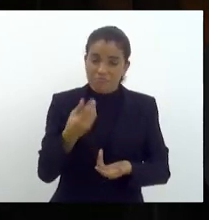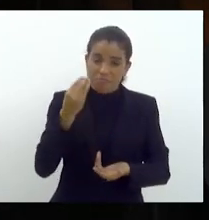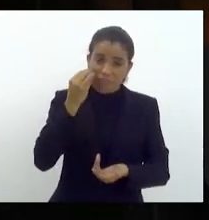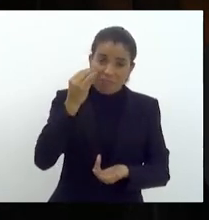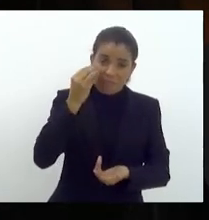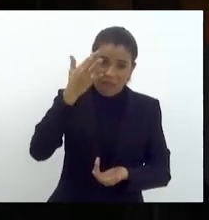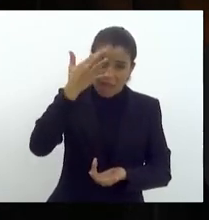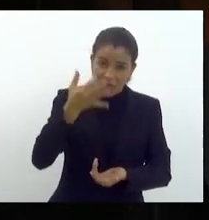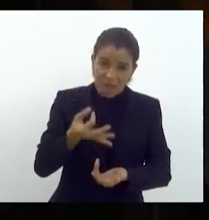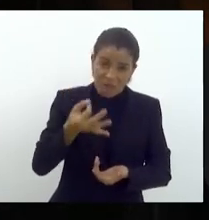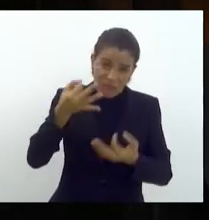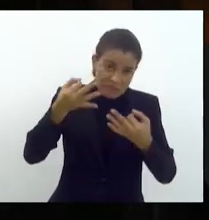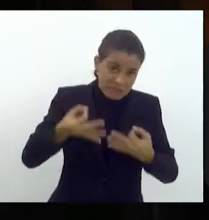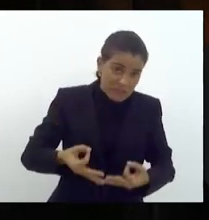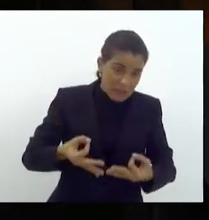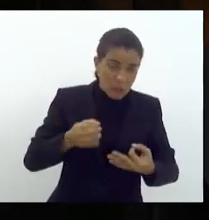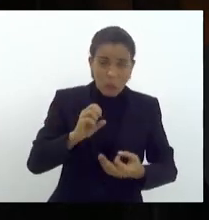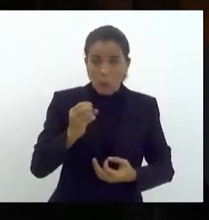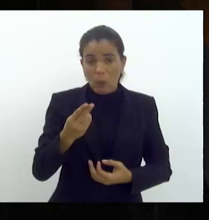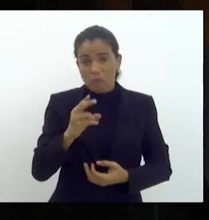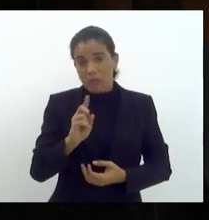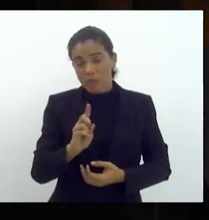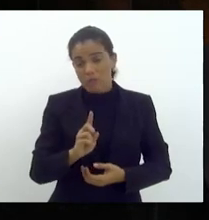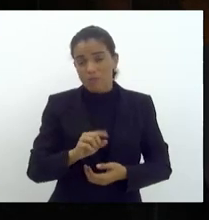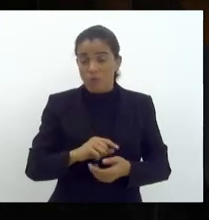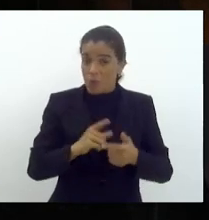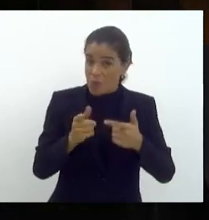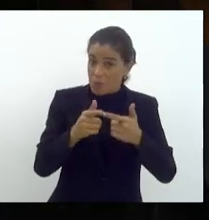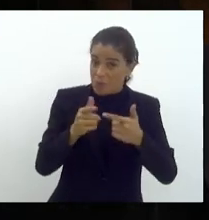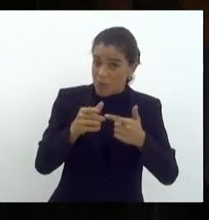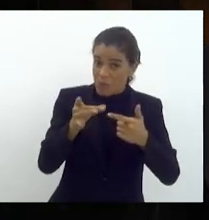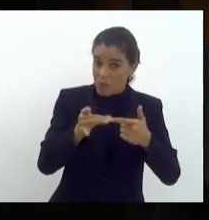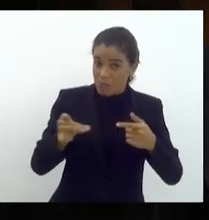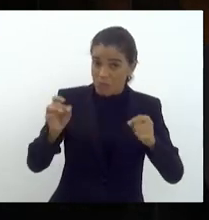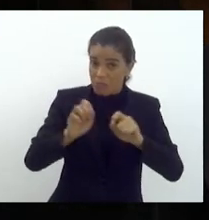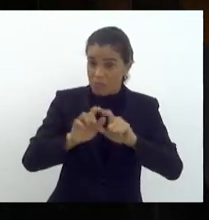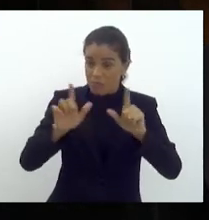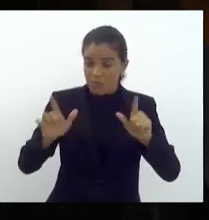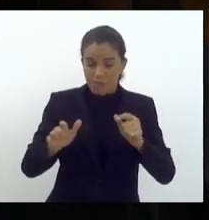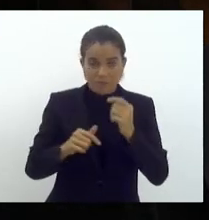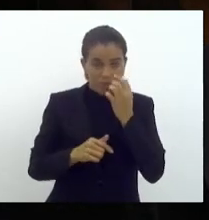está correta somente isso no primeiro destaque